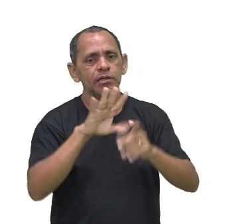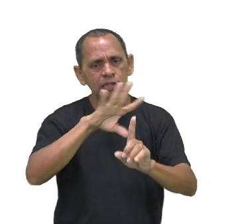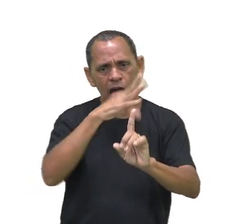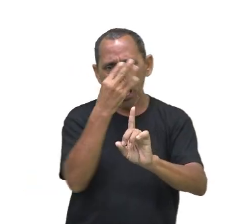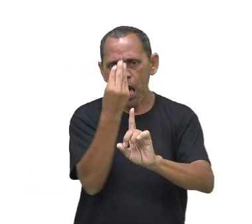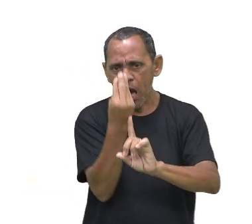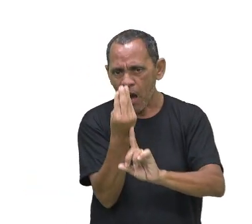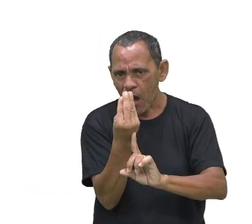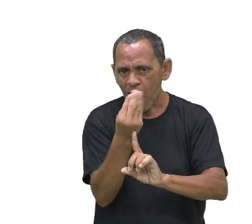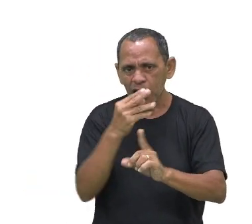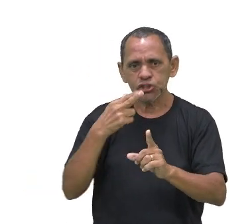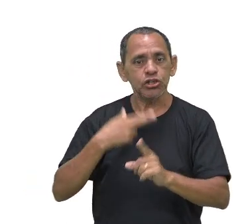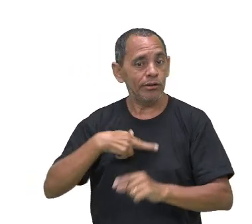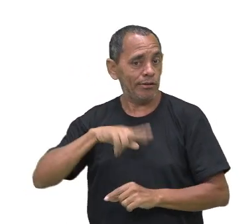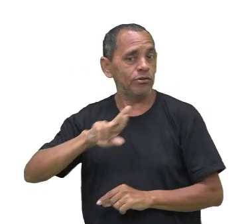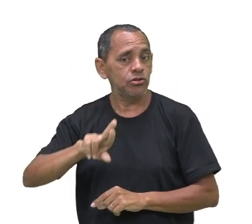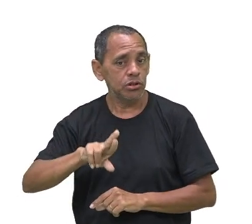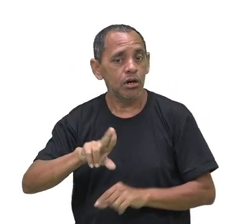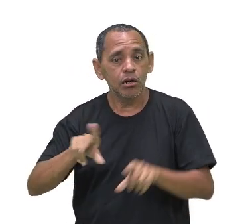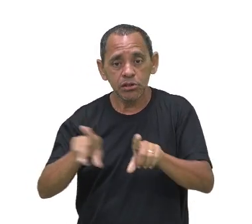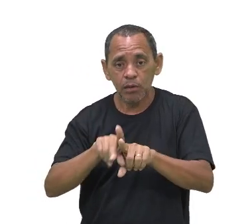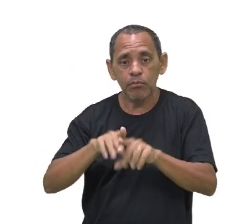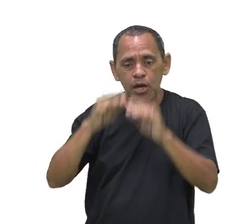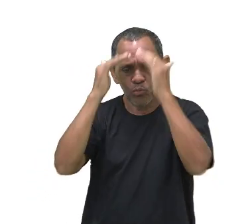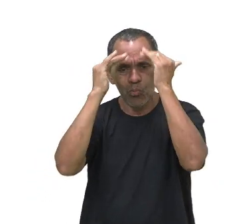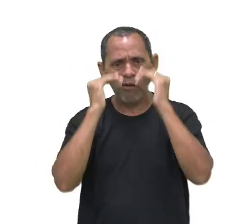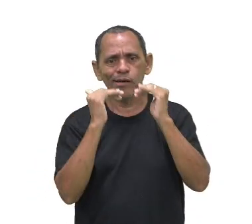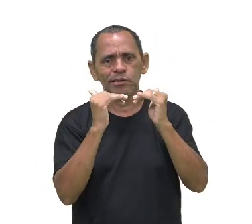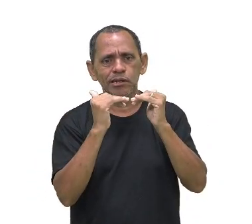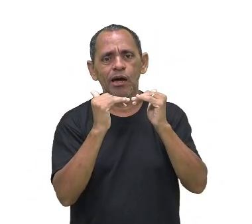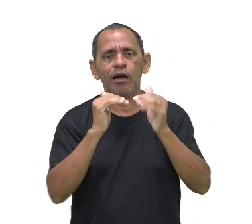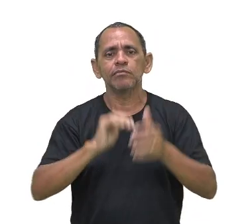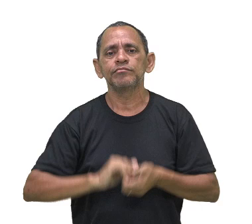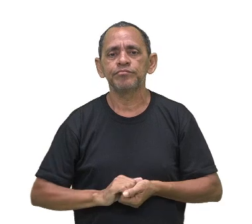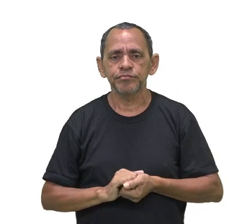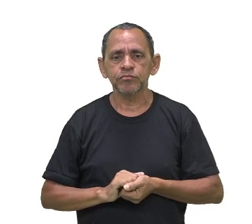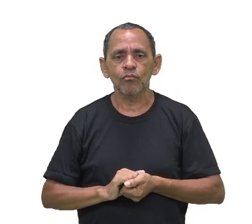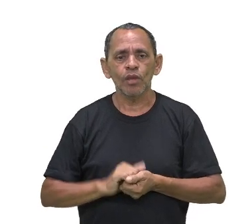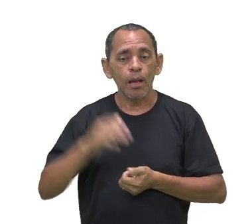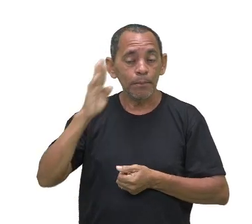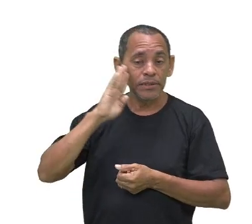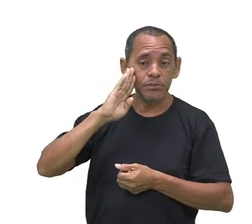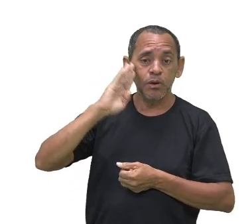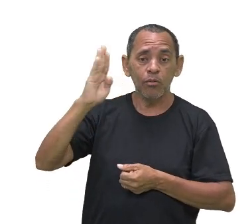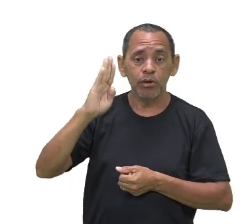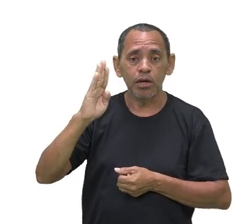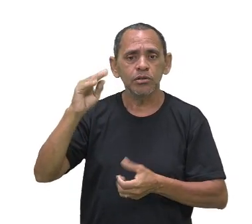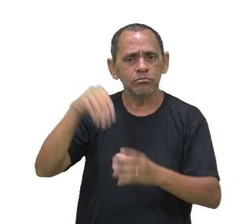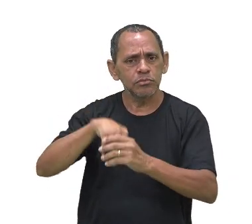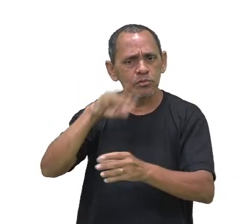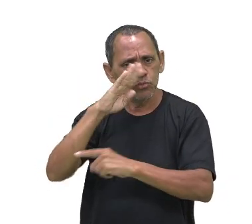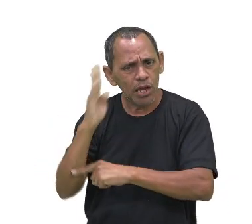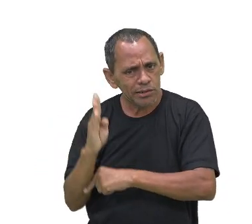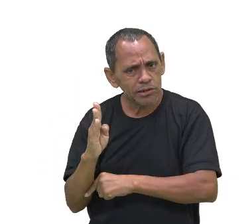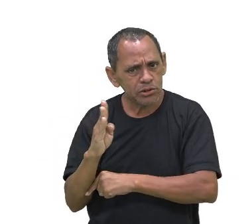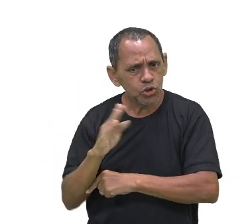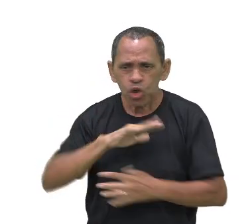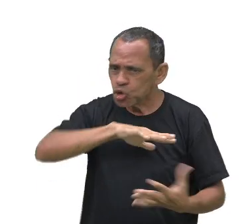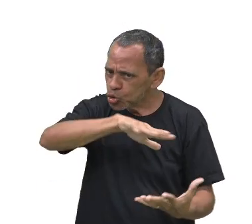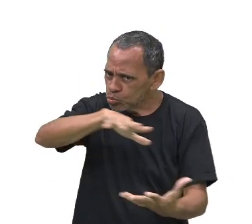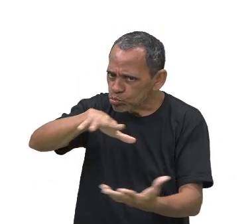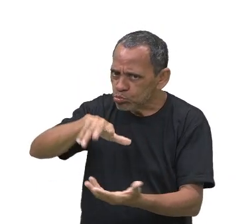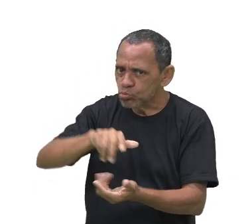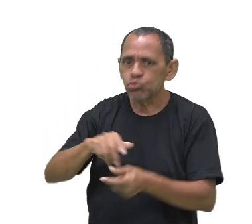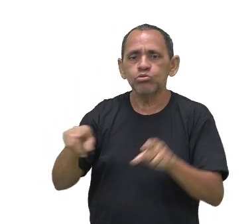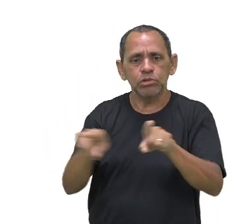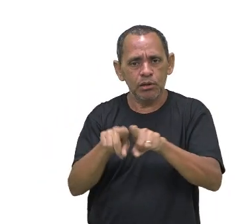na religião, que tem que ser respeitada, as religiões, principalmente no Brasil, no mundo também. A questão